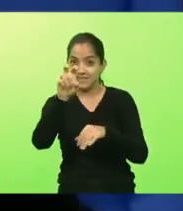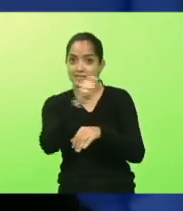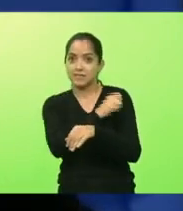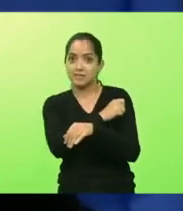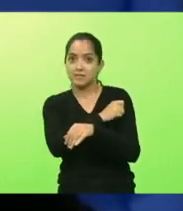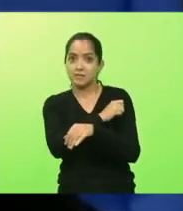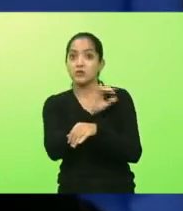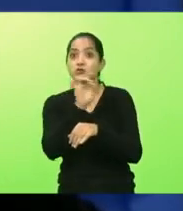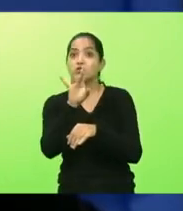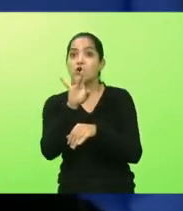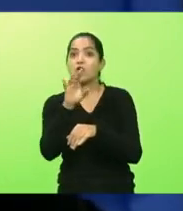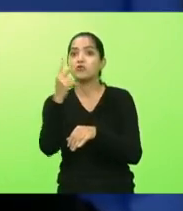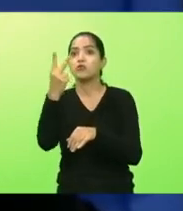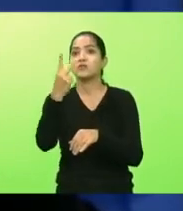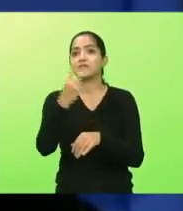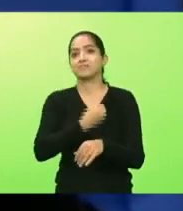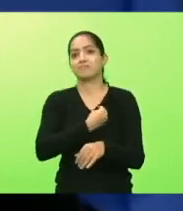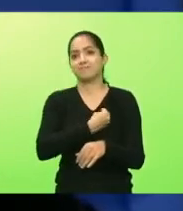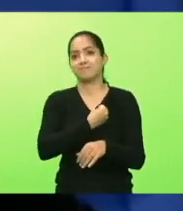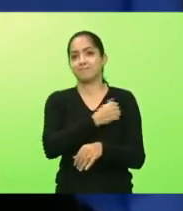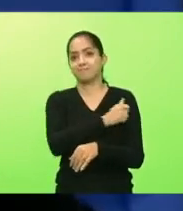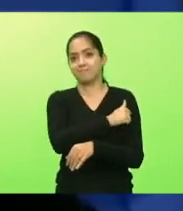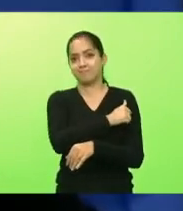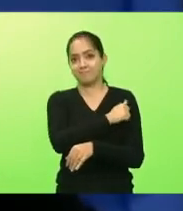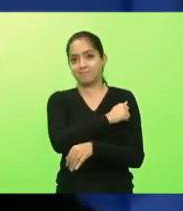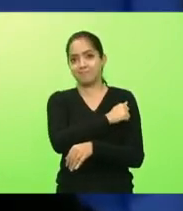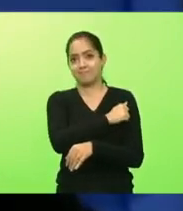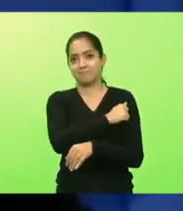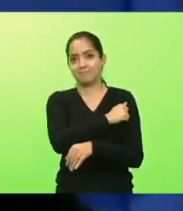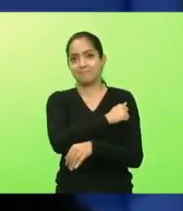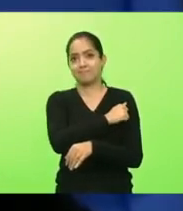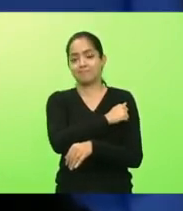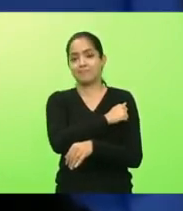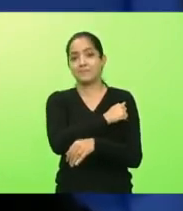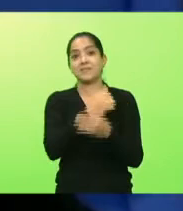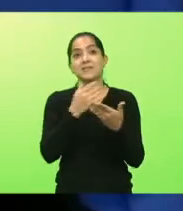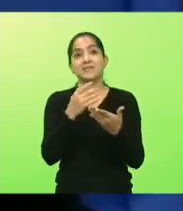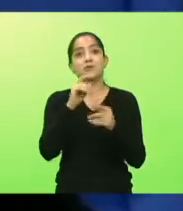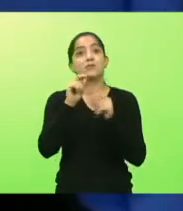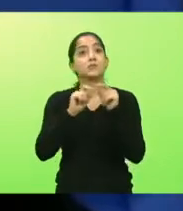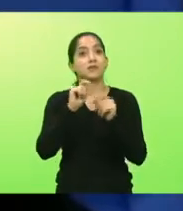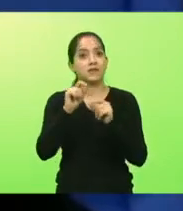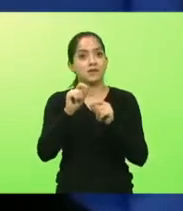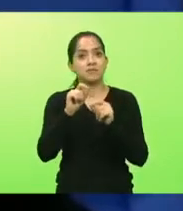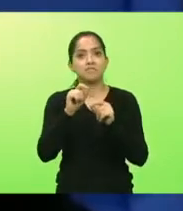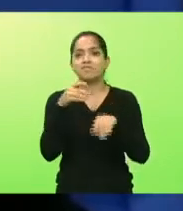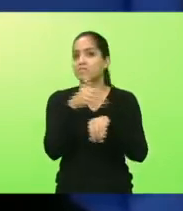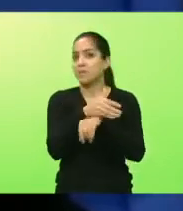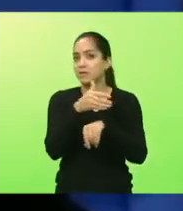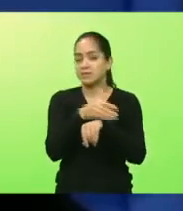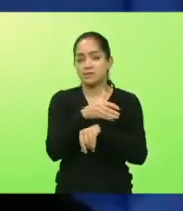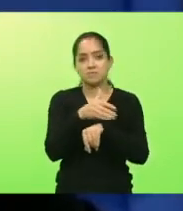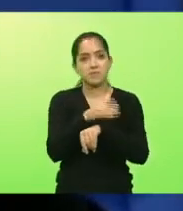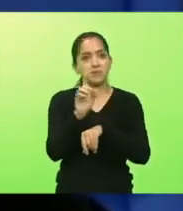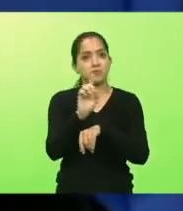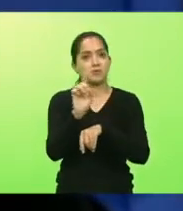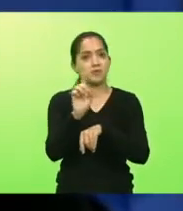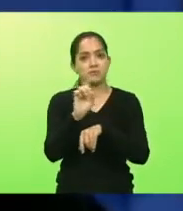2. Então, o que está acontecendo? Os alunos não estão participando, estão gazeando, nós precisamos